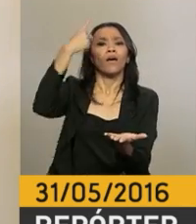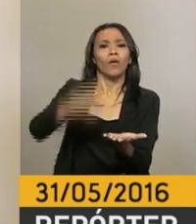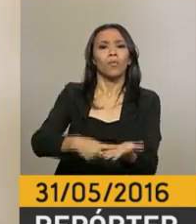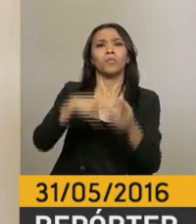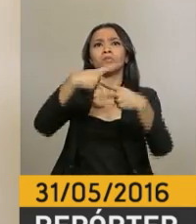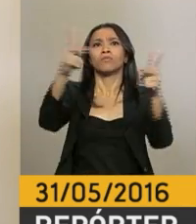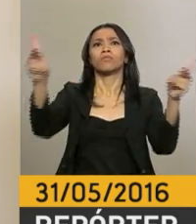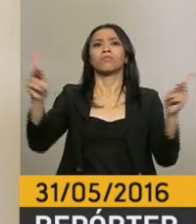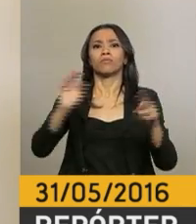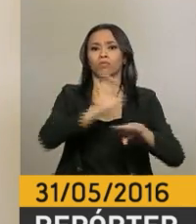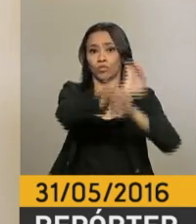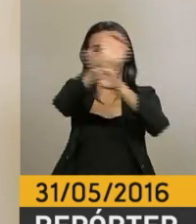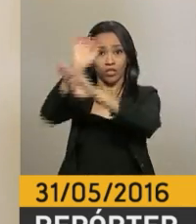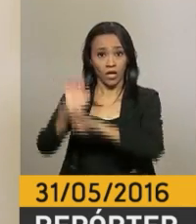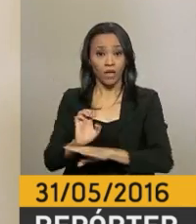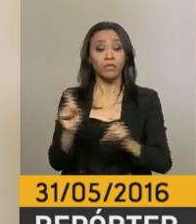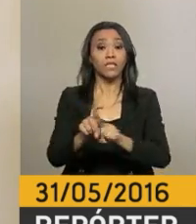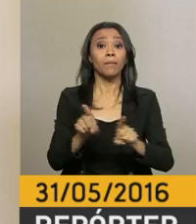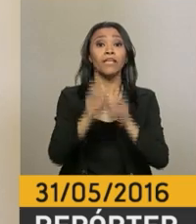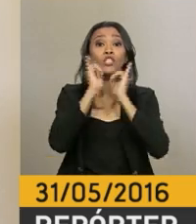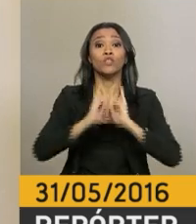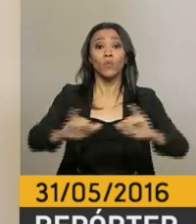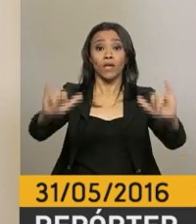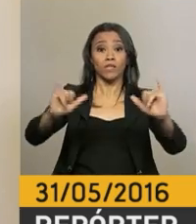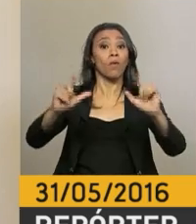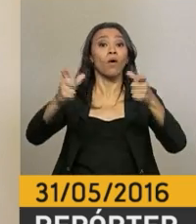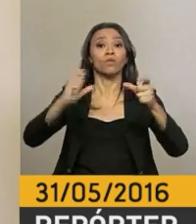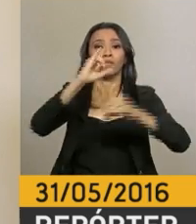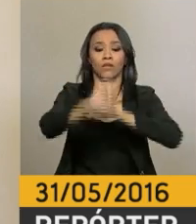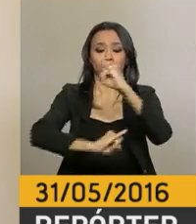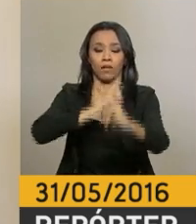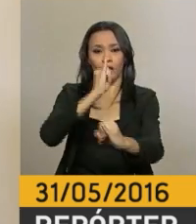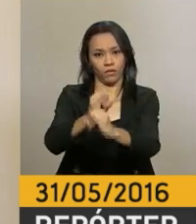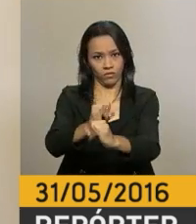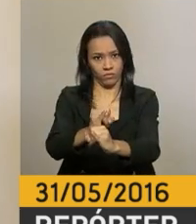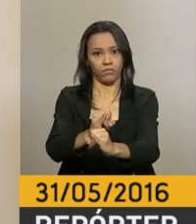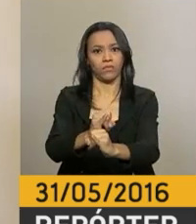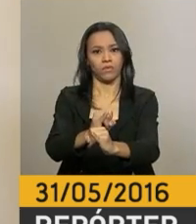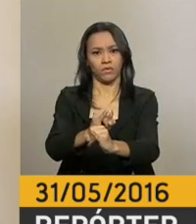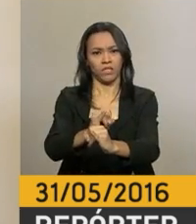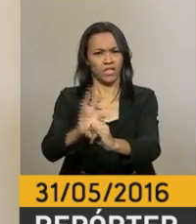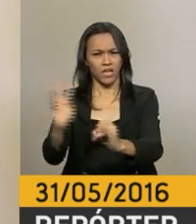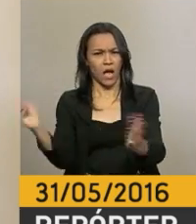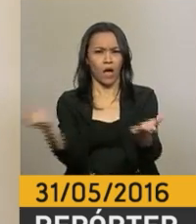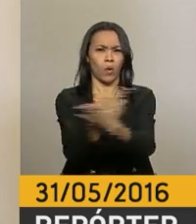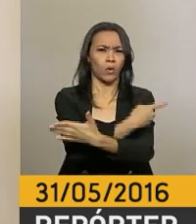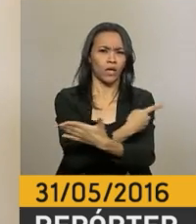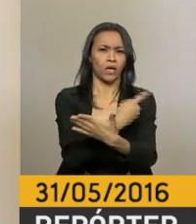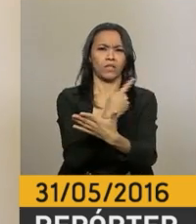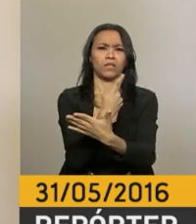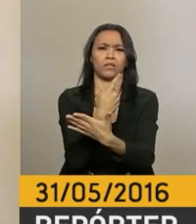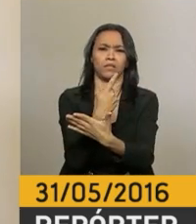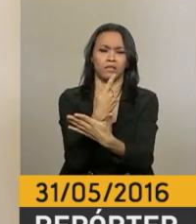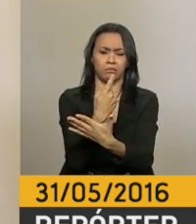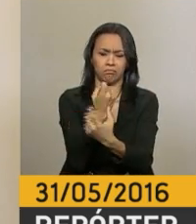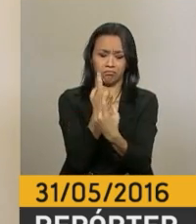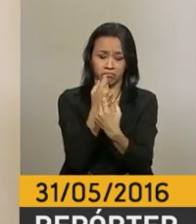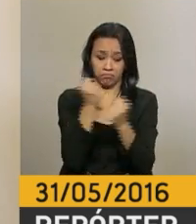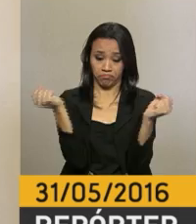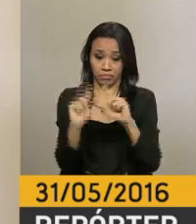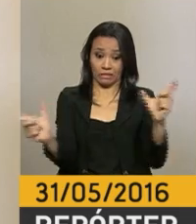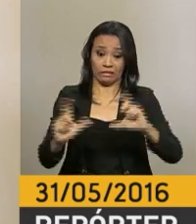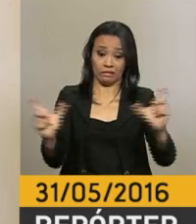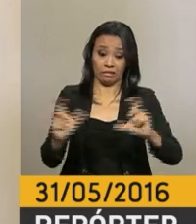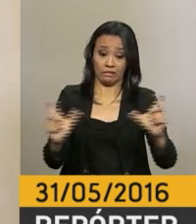para divulgação na internet dos casos esdrúxulos e sórdidos